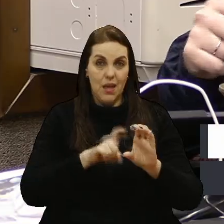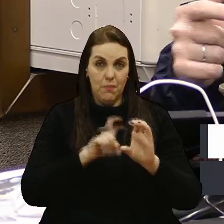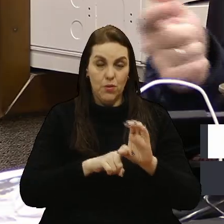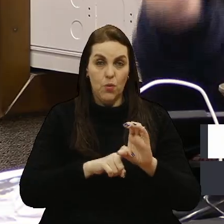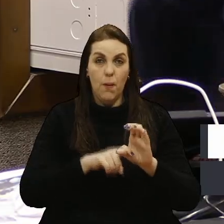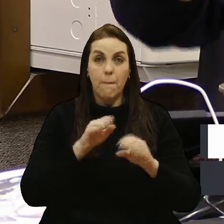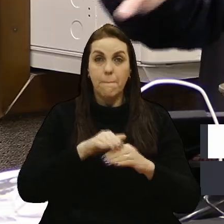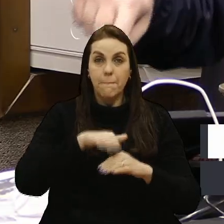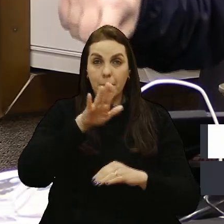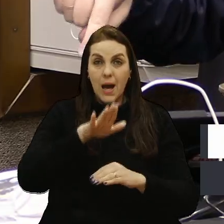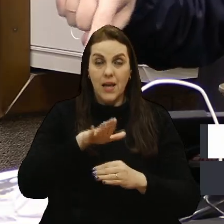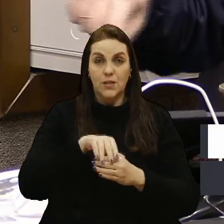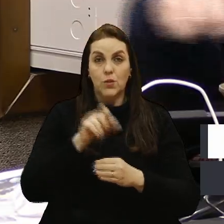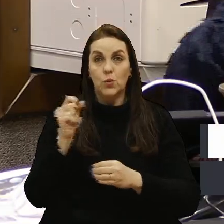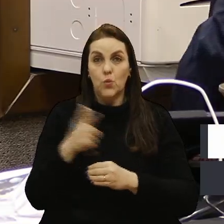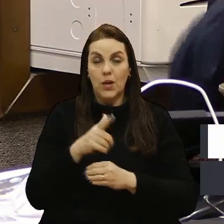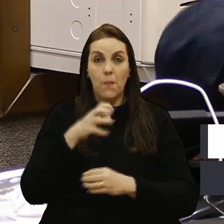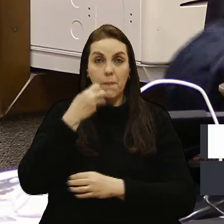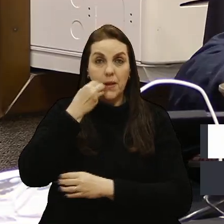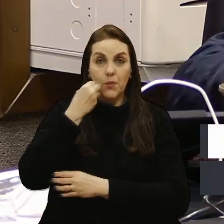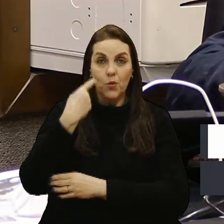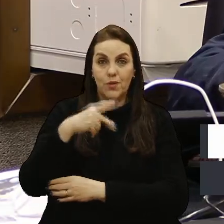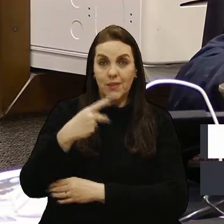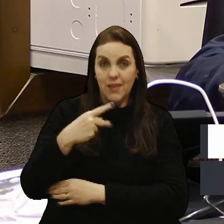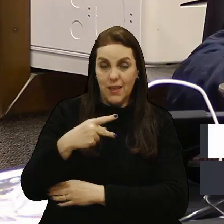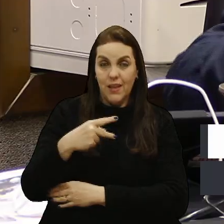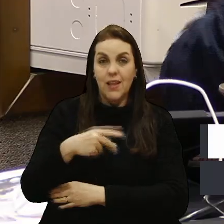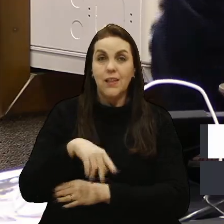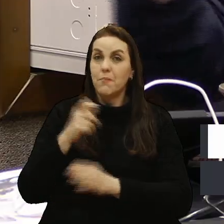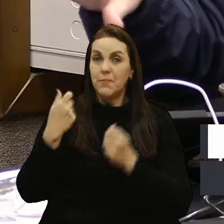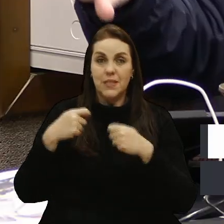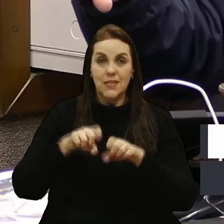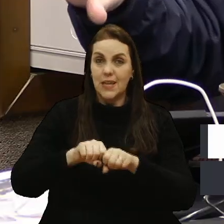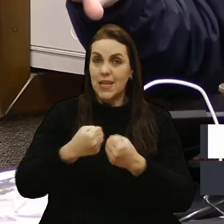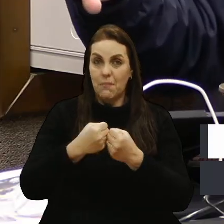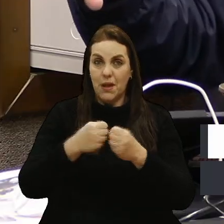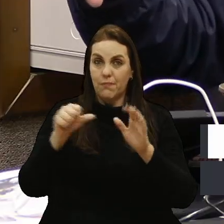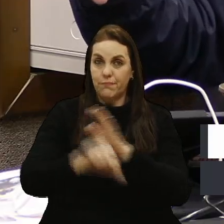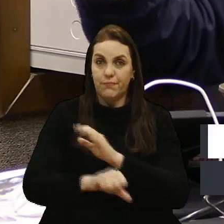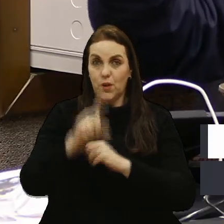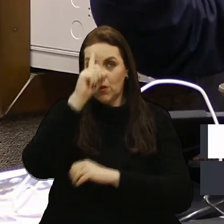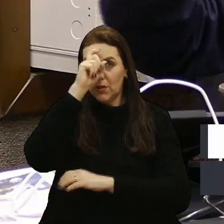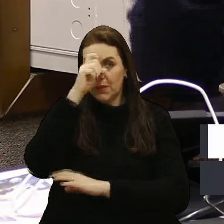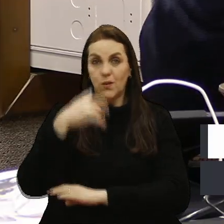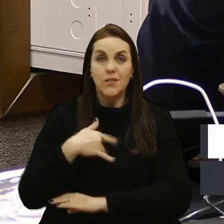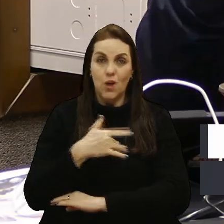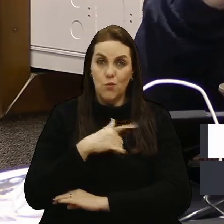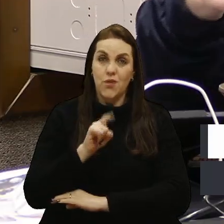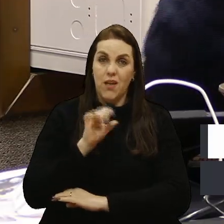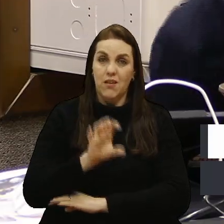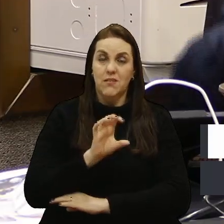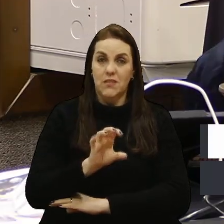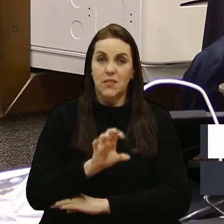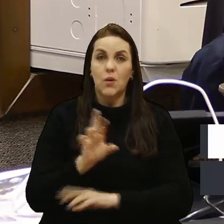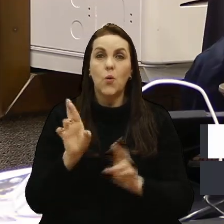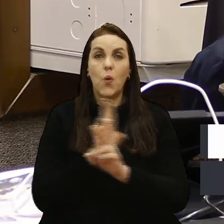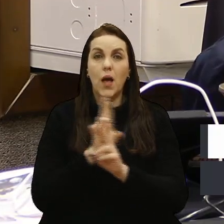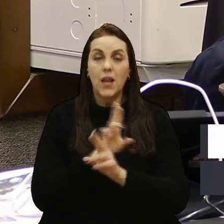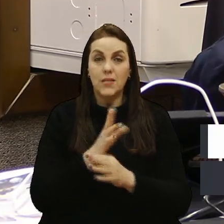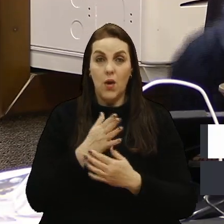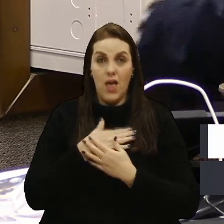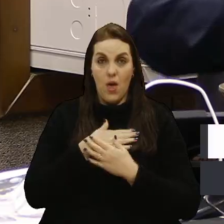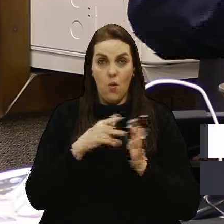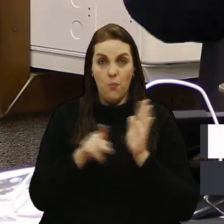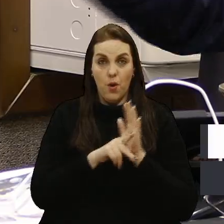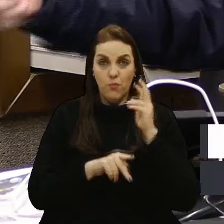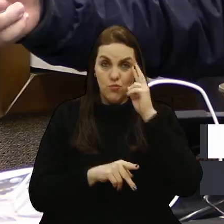liquidado, tu deve ser falido. E essa é a questão do Hospital do Hospital Saúde. Então, o que acontece? Qual a relação do proprietário do Hospital